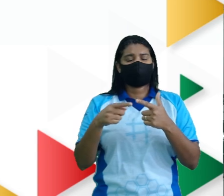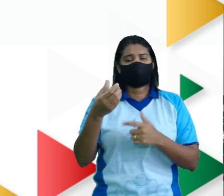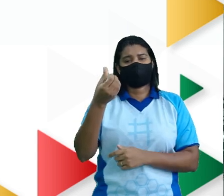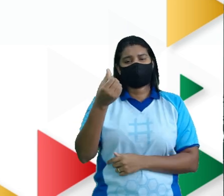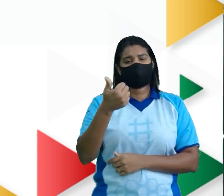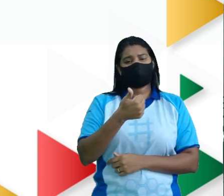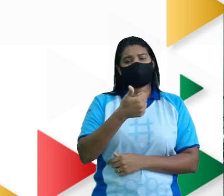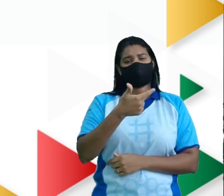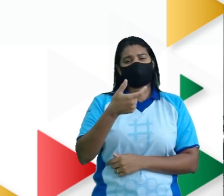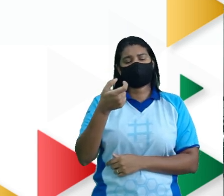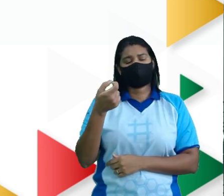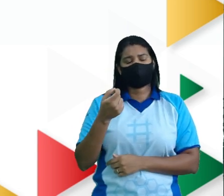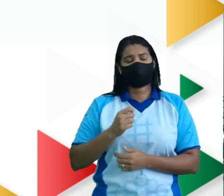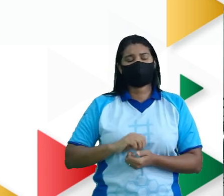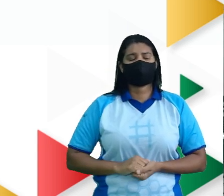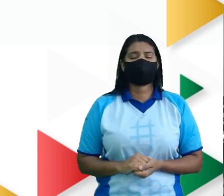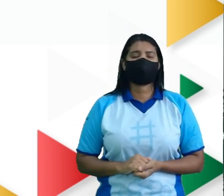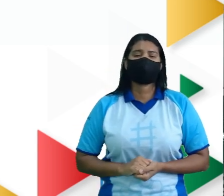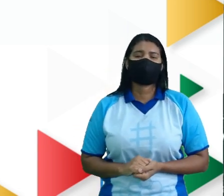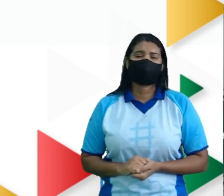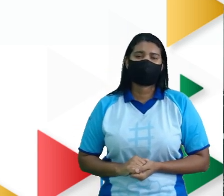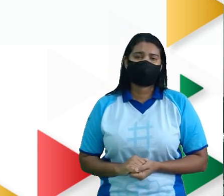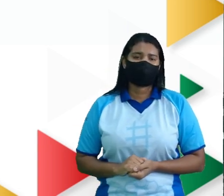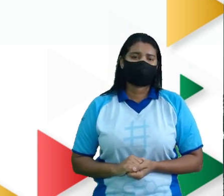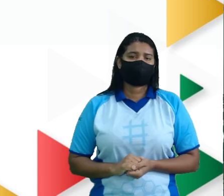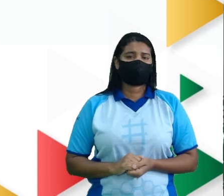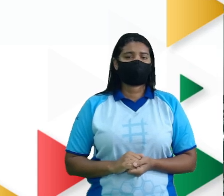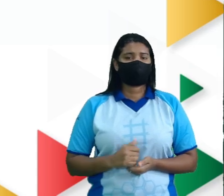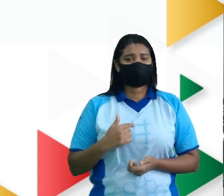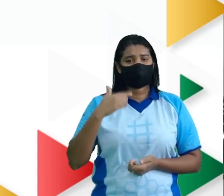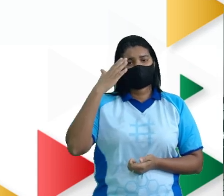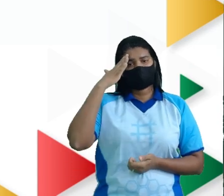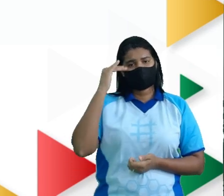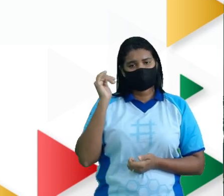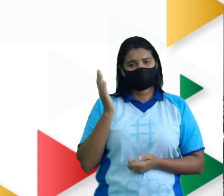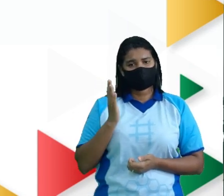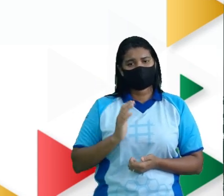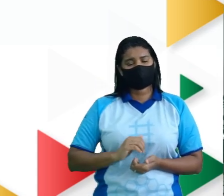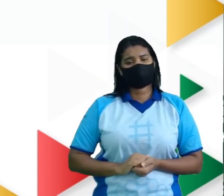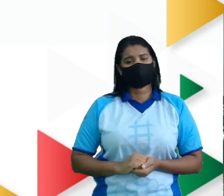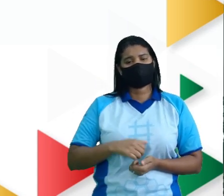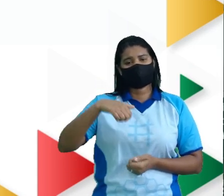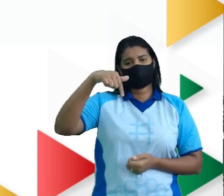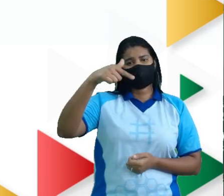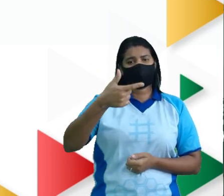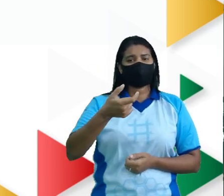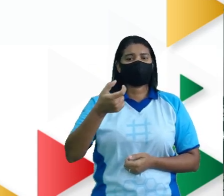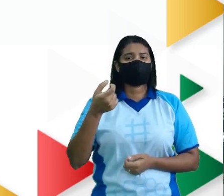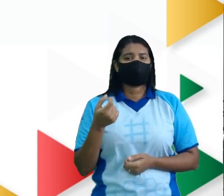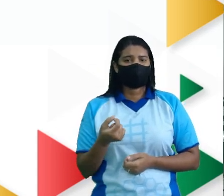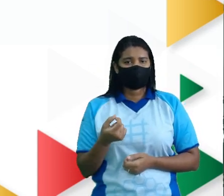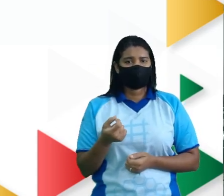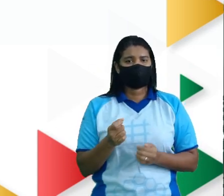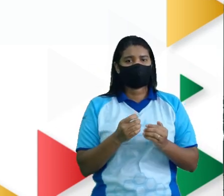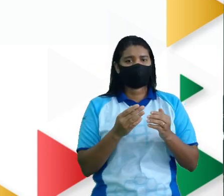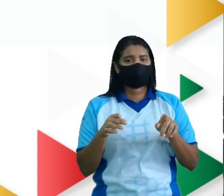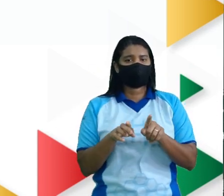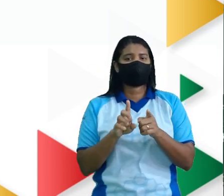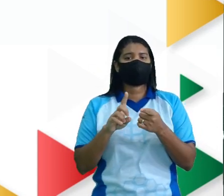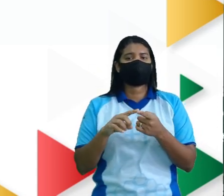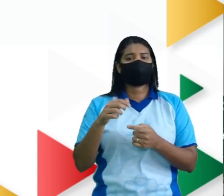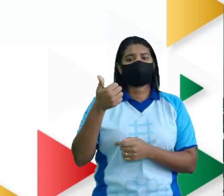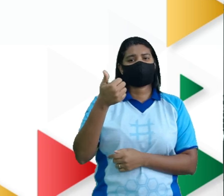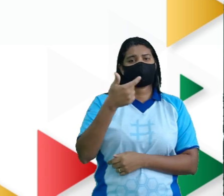graus. Fechado. Aí, eu já sei disso, que a soma dos ângulos internos vai dar 720 e que cada abertura de ângulo interno vai